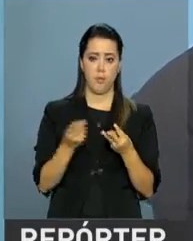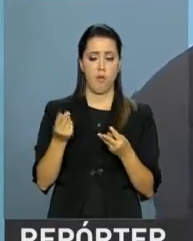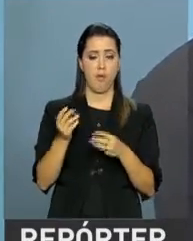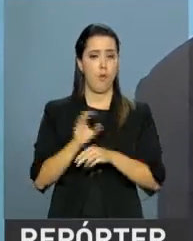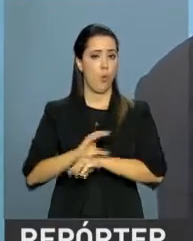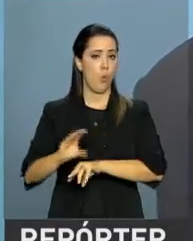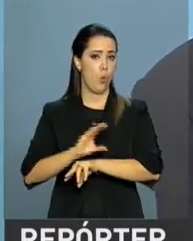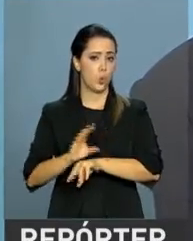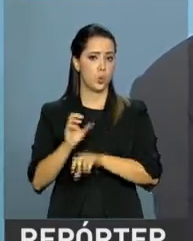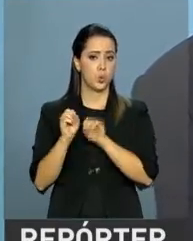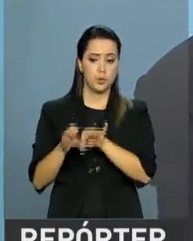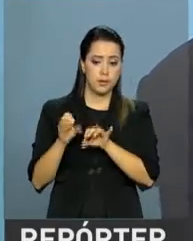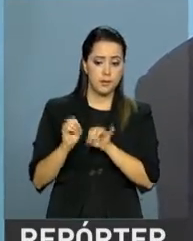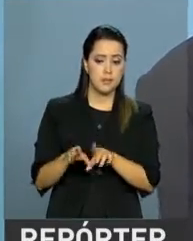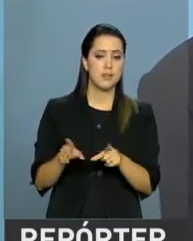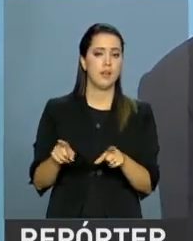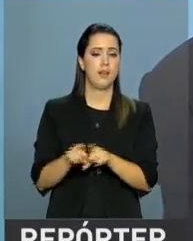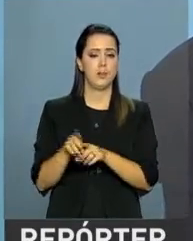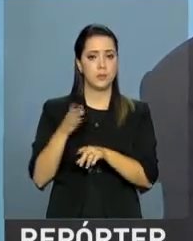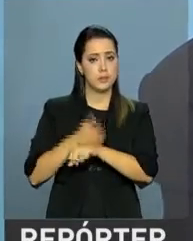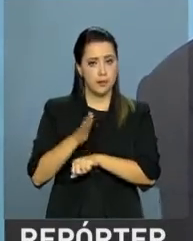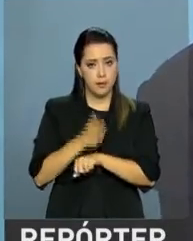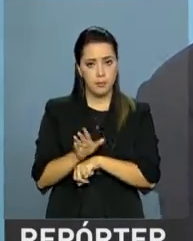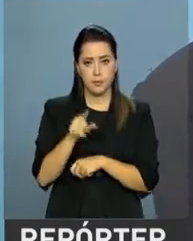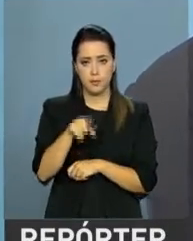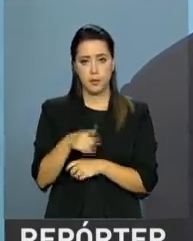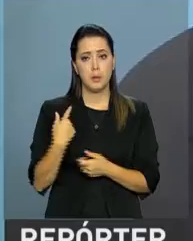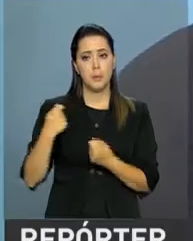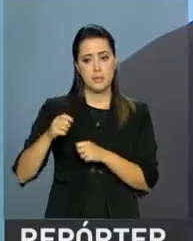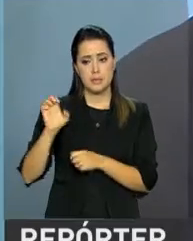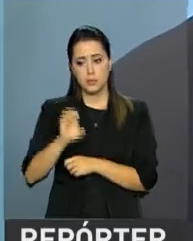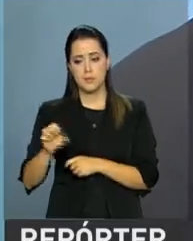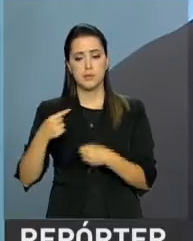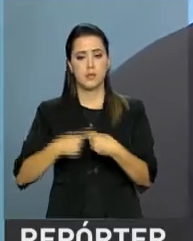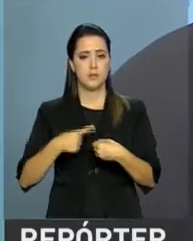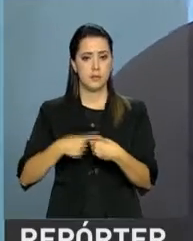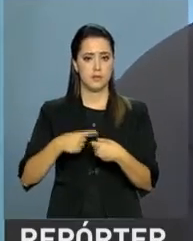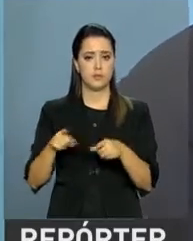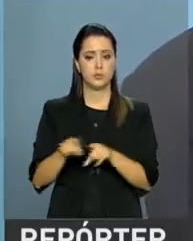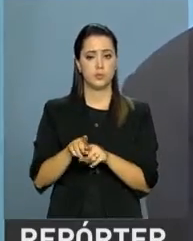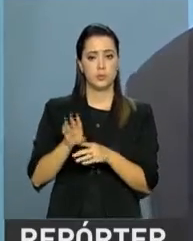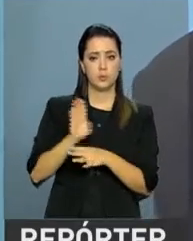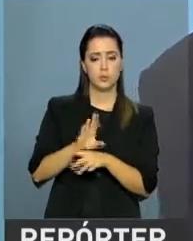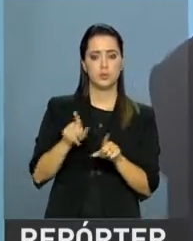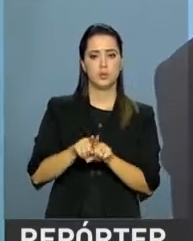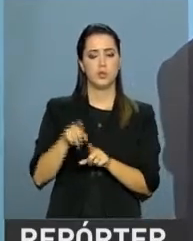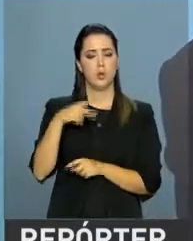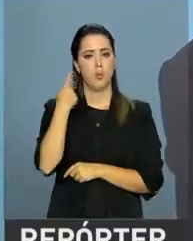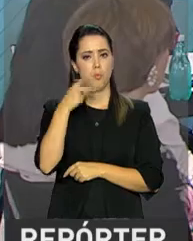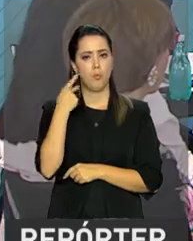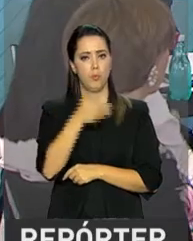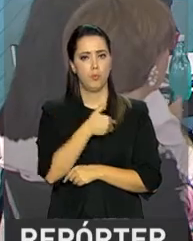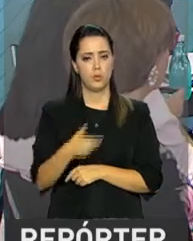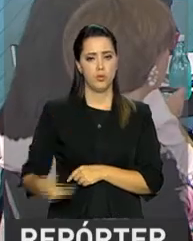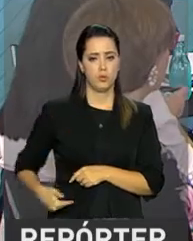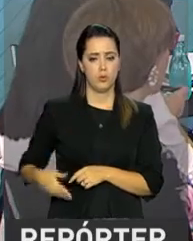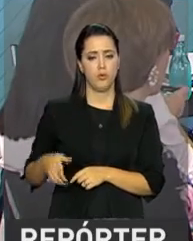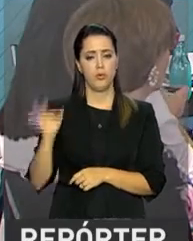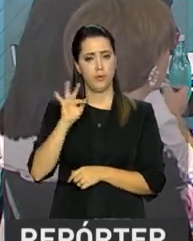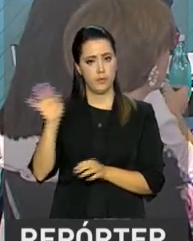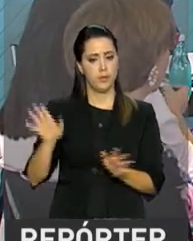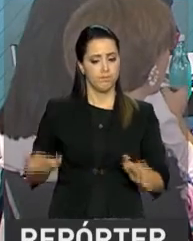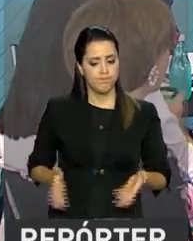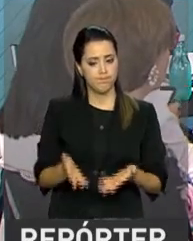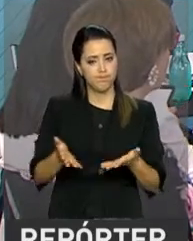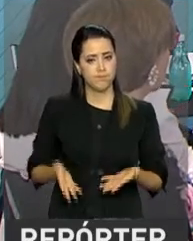enfim assuma uma contrapartida porque esse é o papel da união federal ainda o chão de políticas o ministro extraordinário